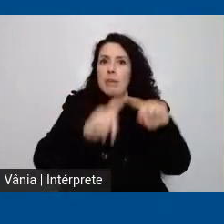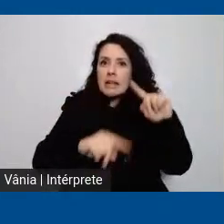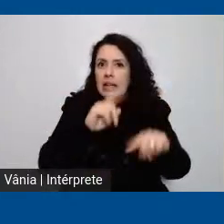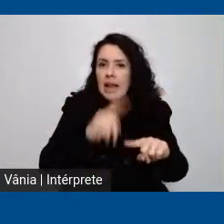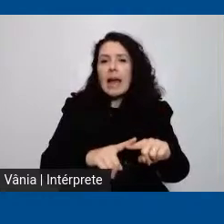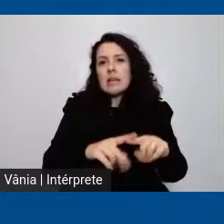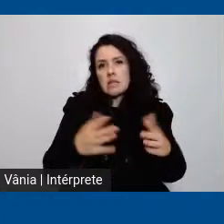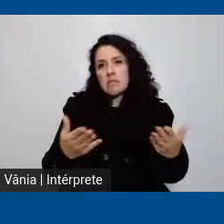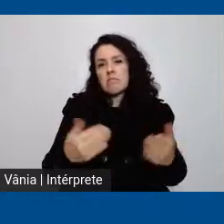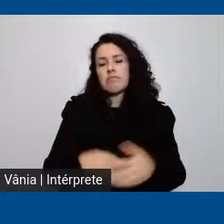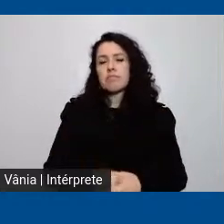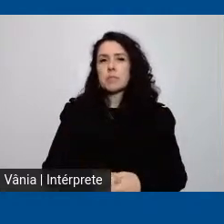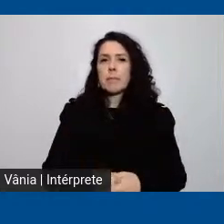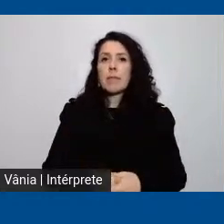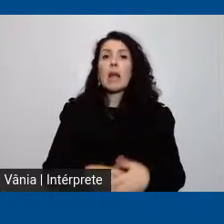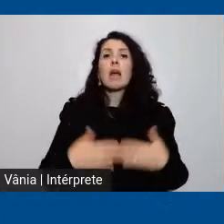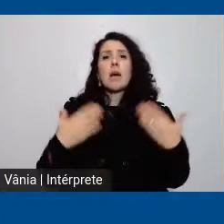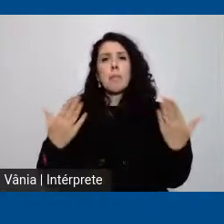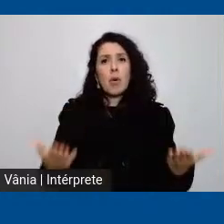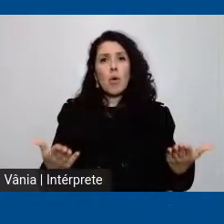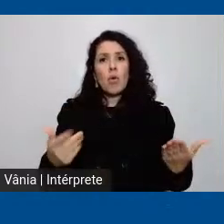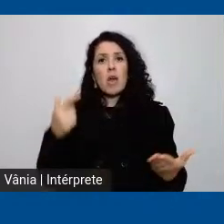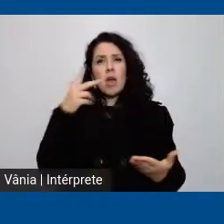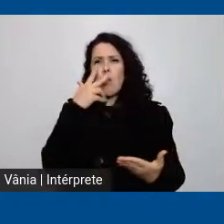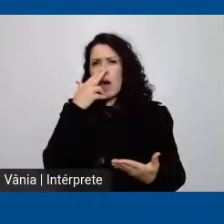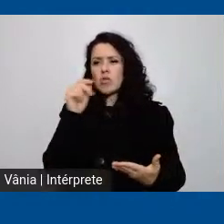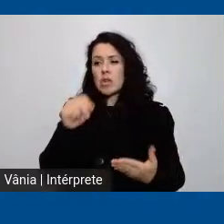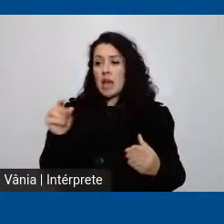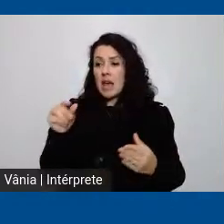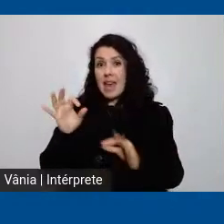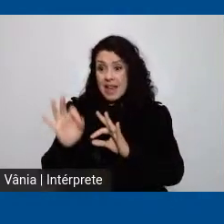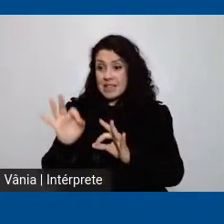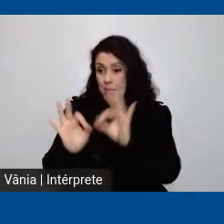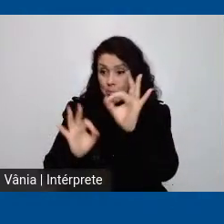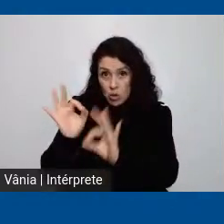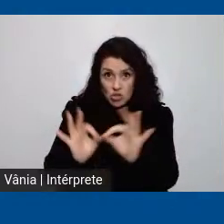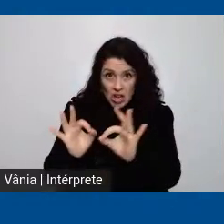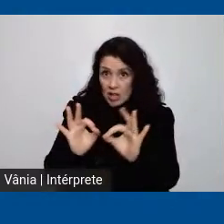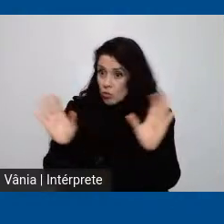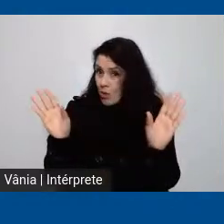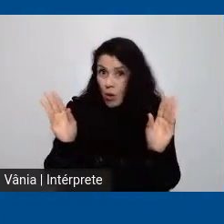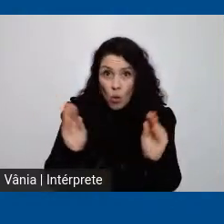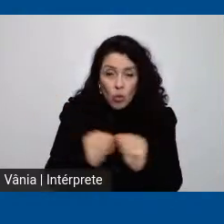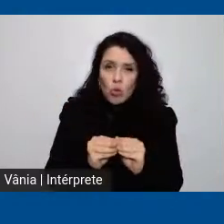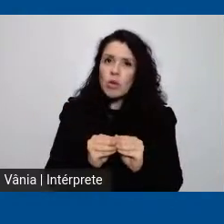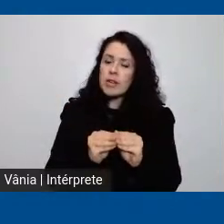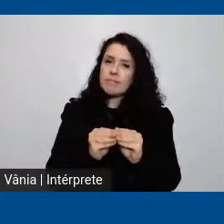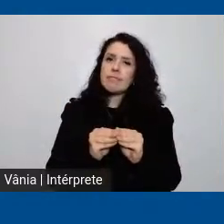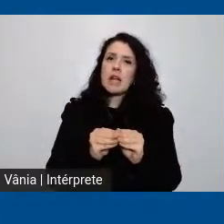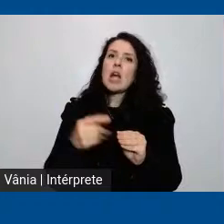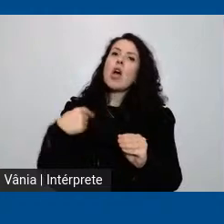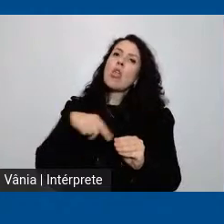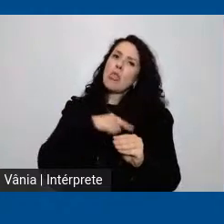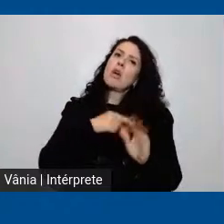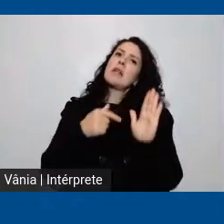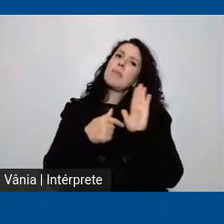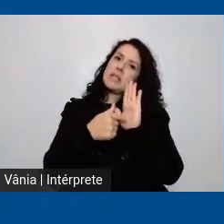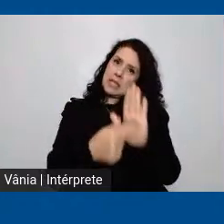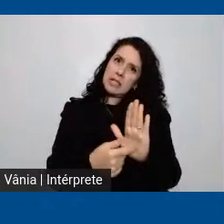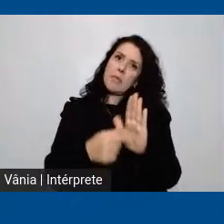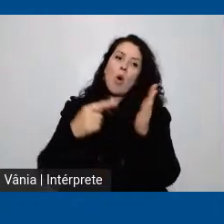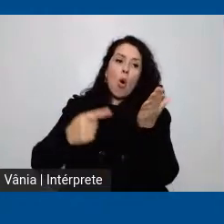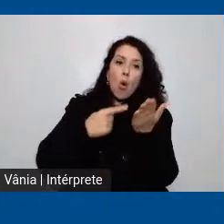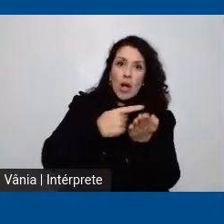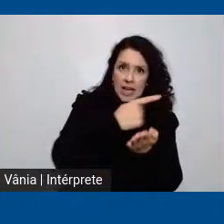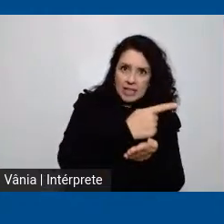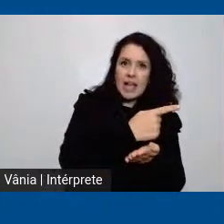Bom, para concluir, eu acho que esse projeto, a gente está apresentando apenas, né, além dos cadernos, alguns pontos